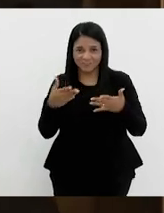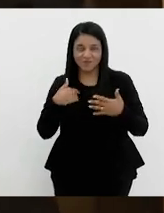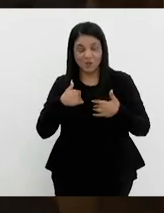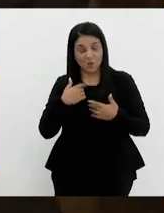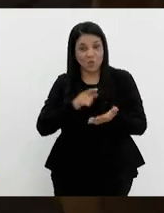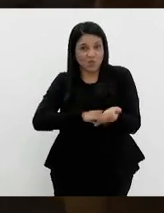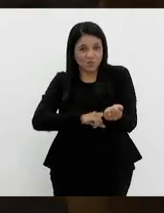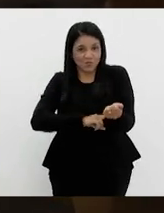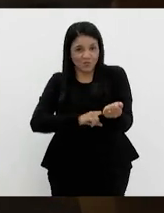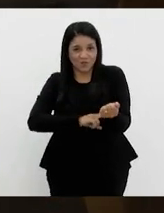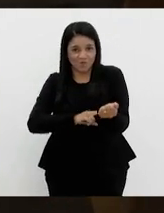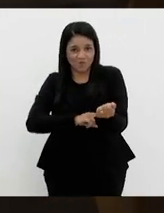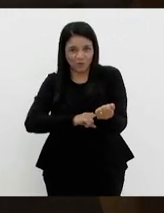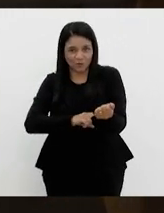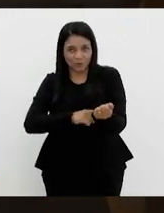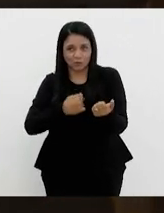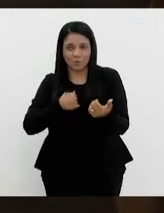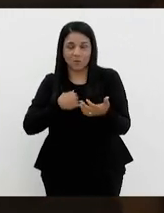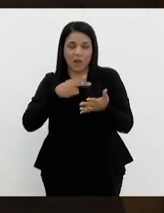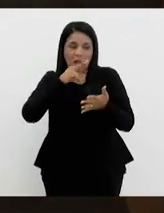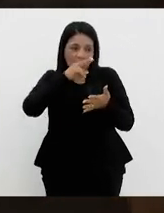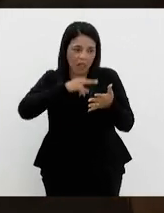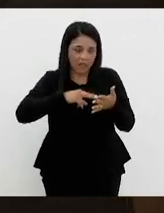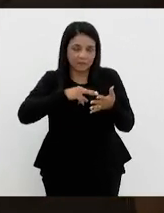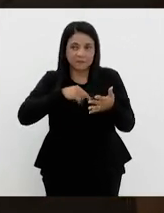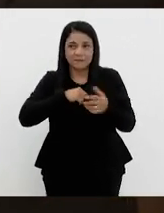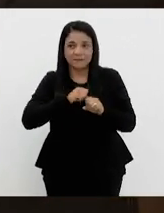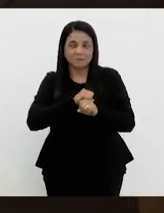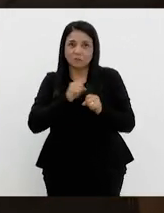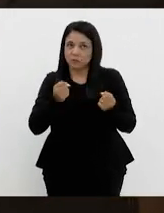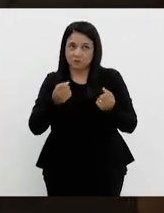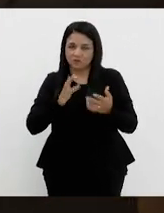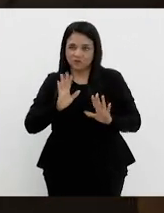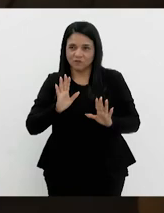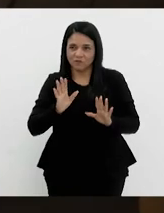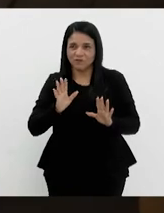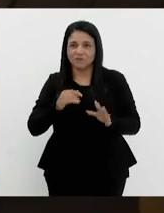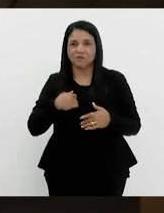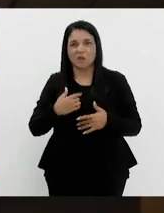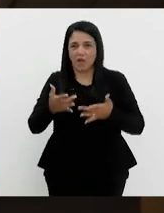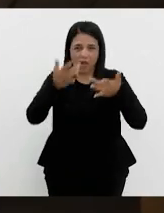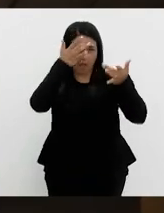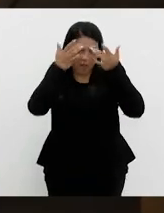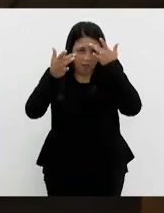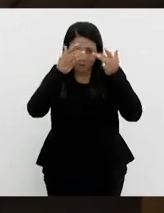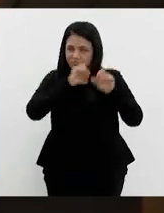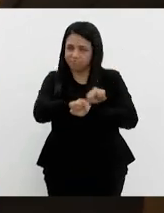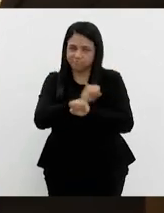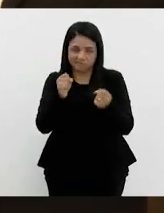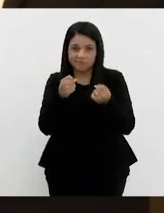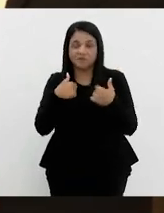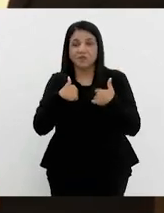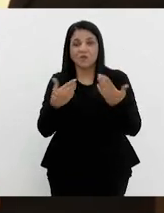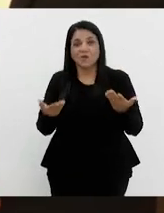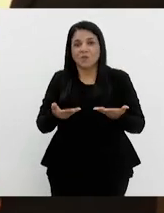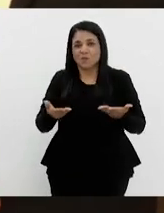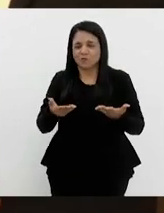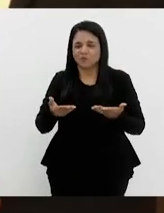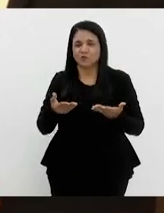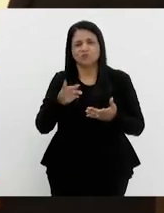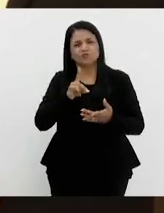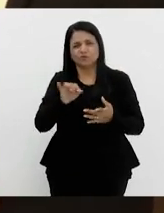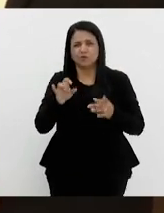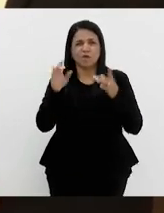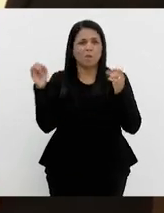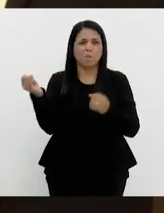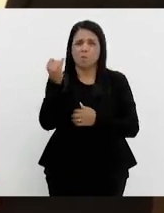nervoso para não ler uma mensagem então falei vamos ler não dá para gravar tudo mas em primeiro lugar nesse dia tão significativo eu gostaria de